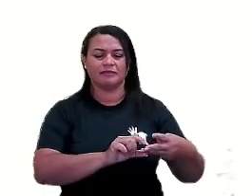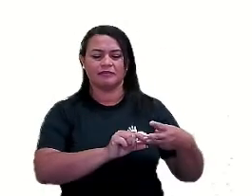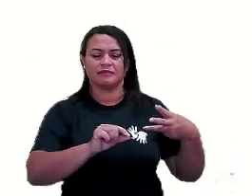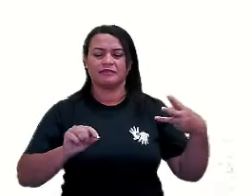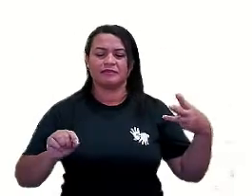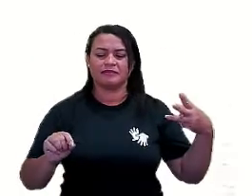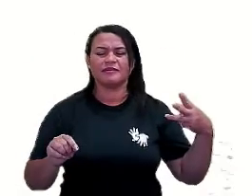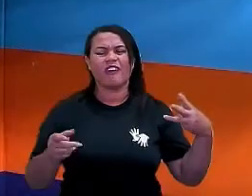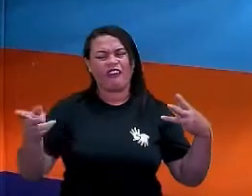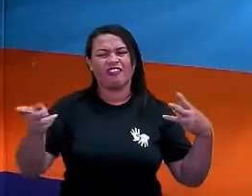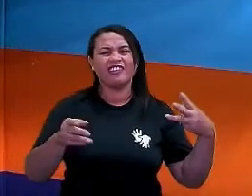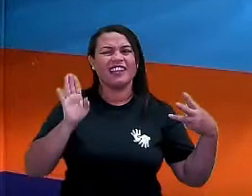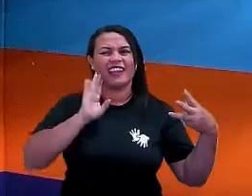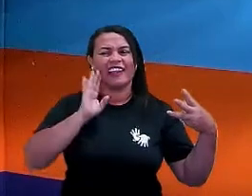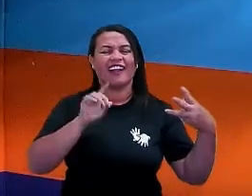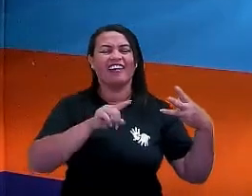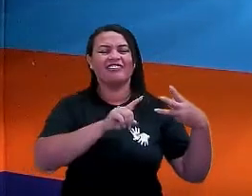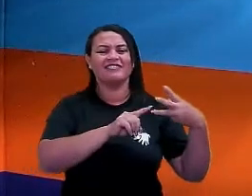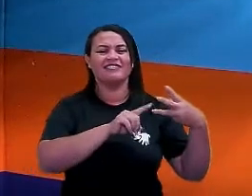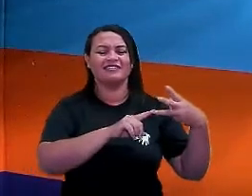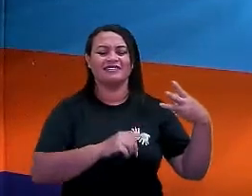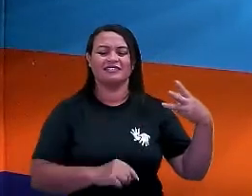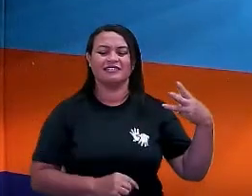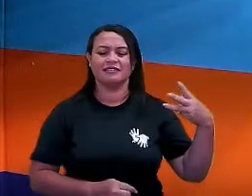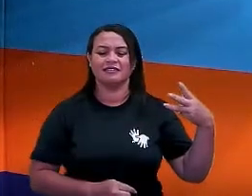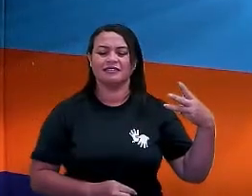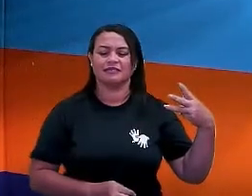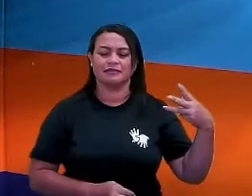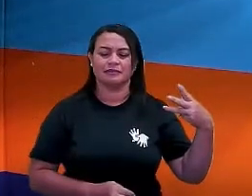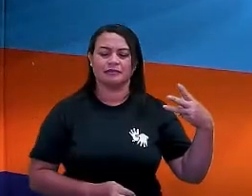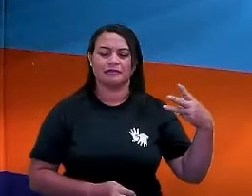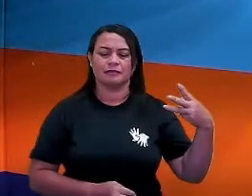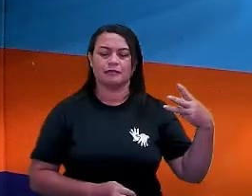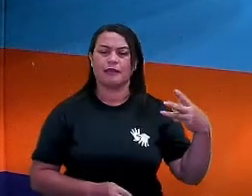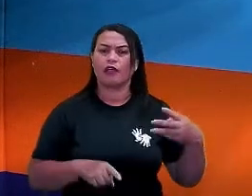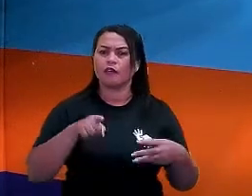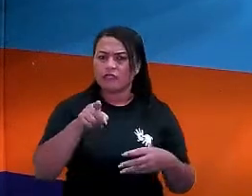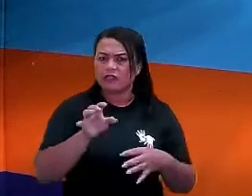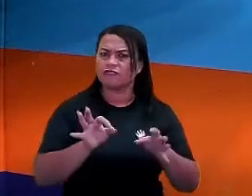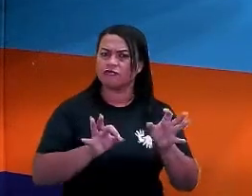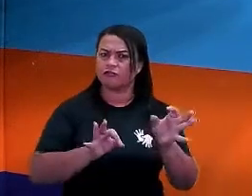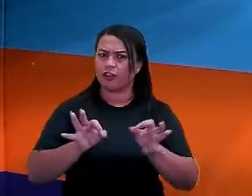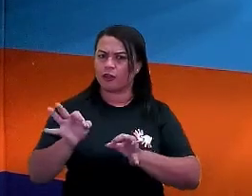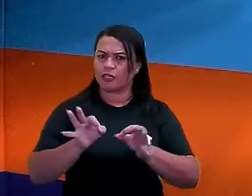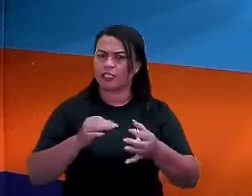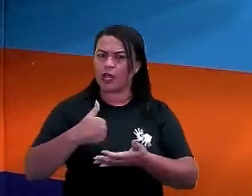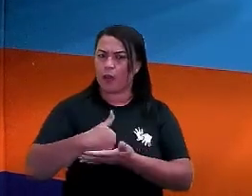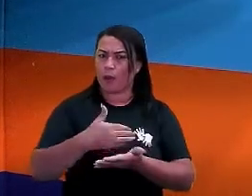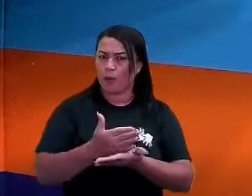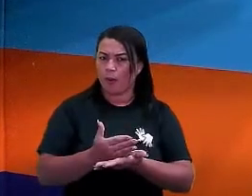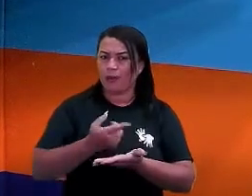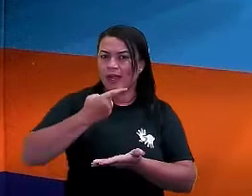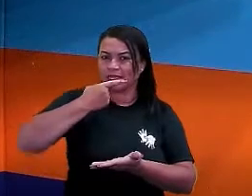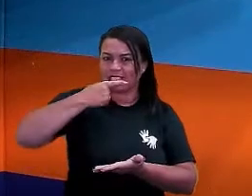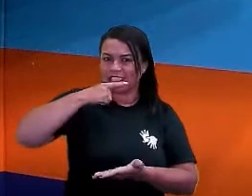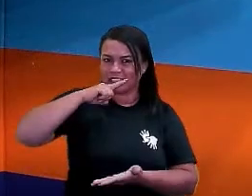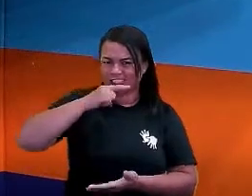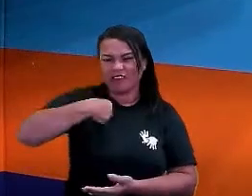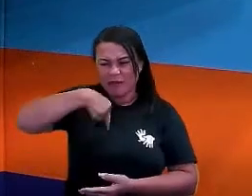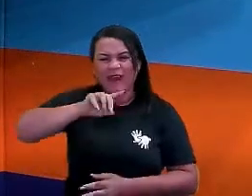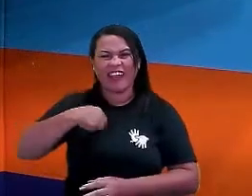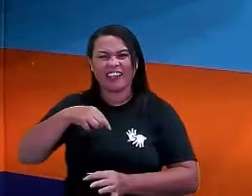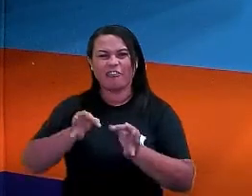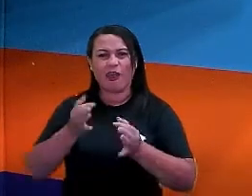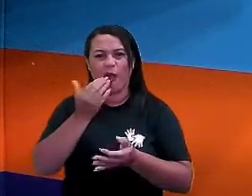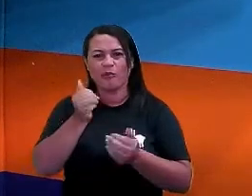carrot cake? Are you going to prepare a carrot cake? Você vai preparar um bolo de cenoura. Prepara que eu vou para tua casa